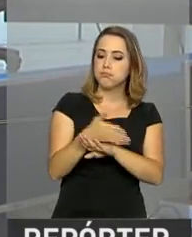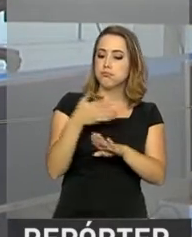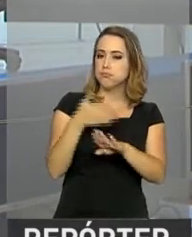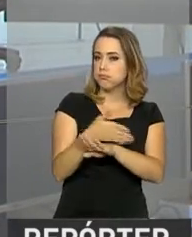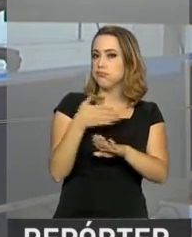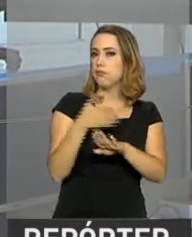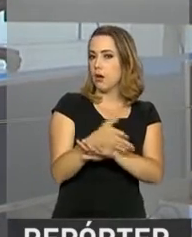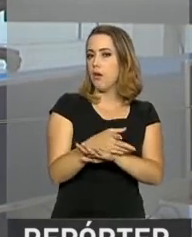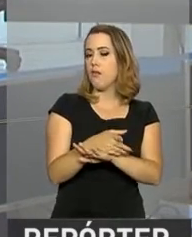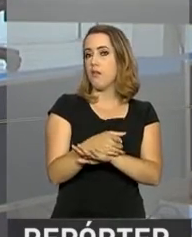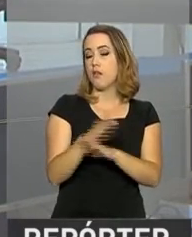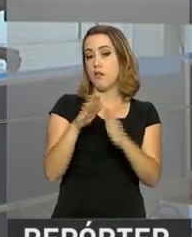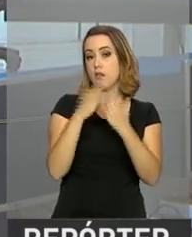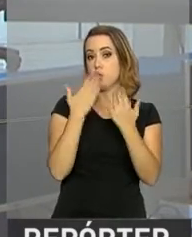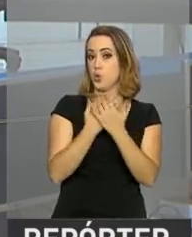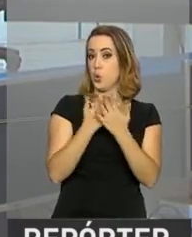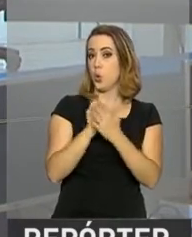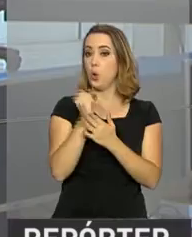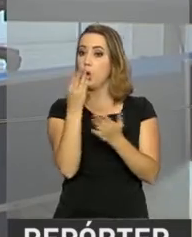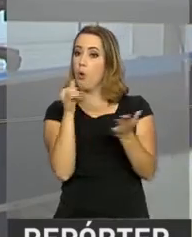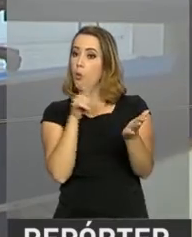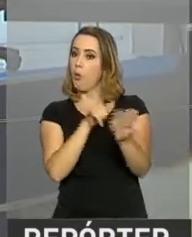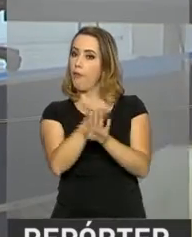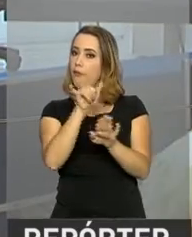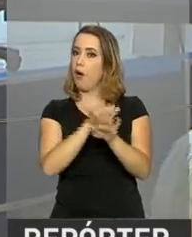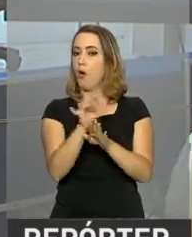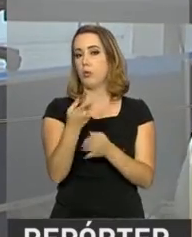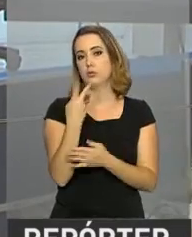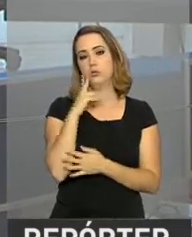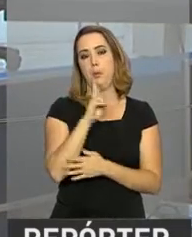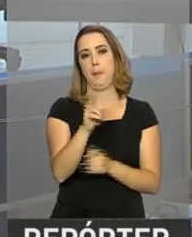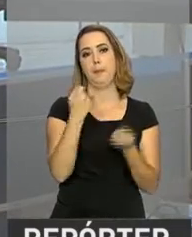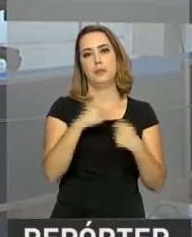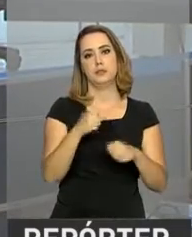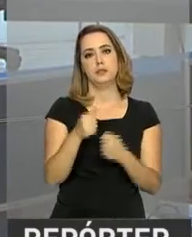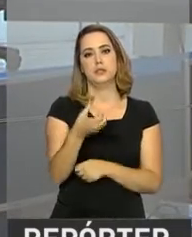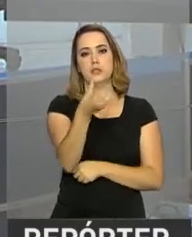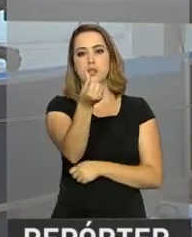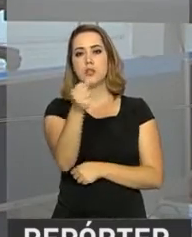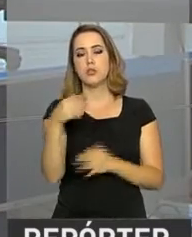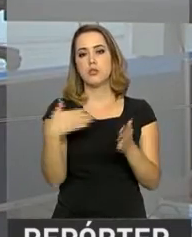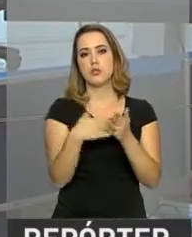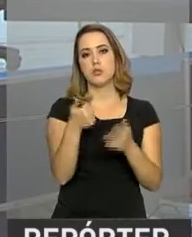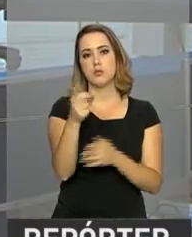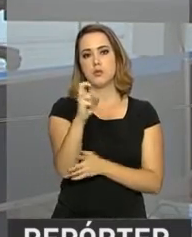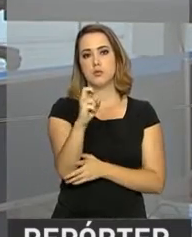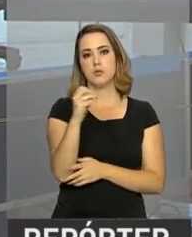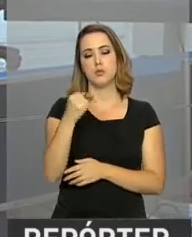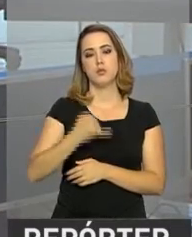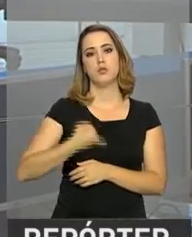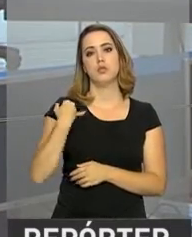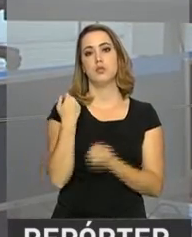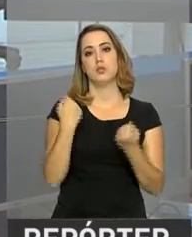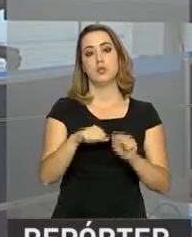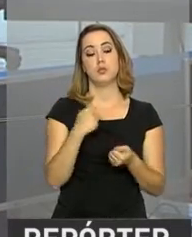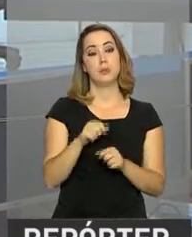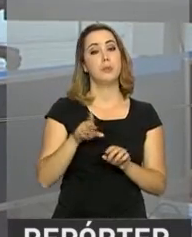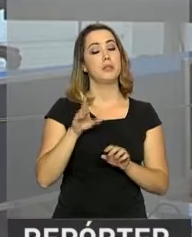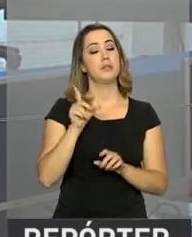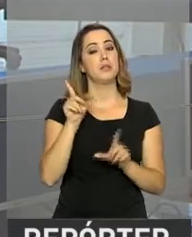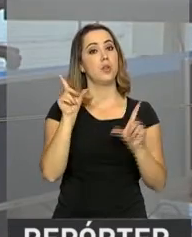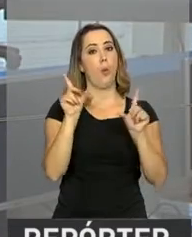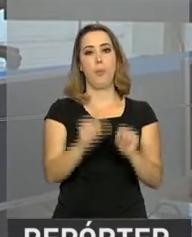condicionalidades do programa na educação os estudantes de 6 a 15 anos devem cumprir uma freqüência escolar mensal mínima